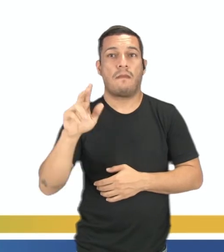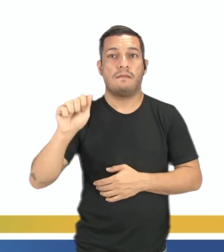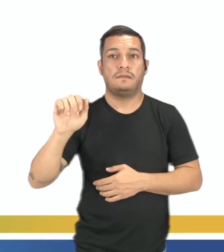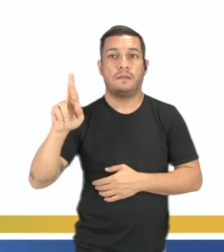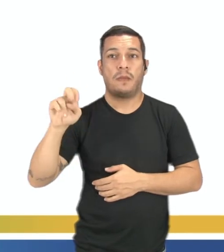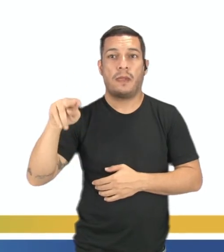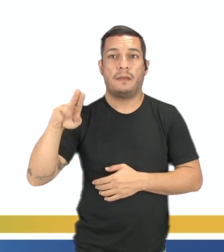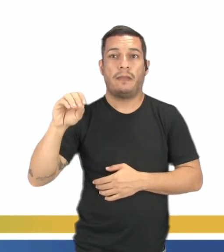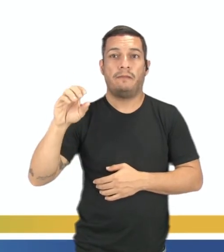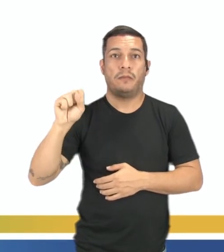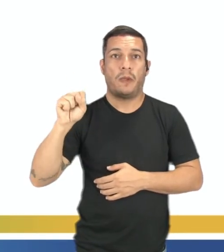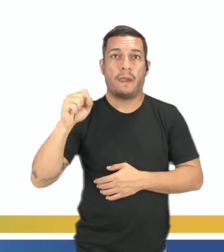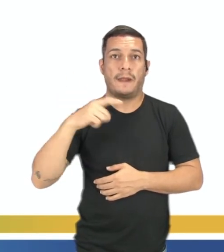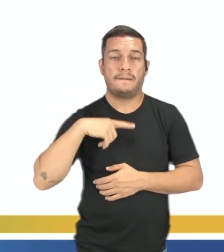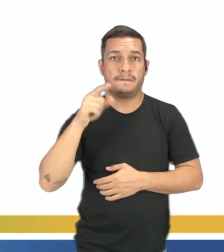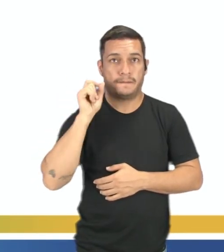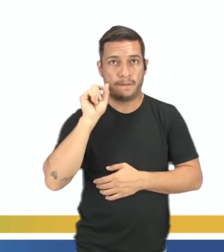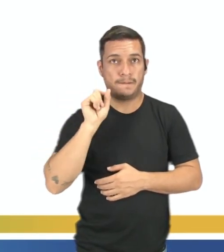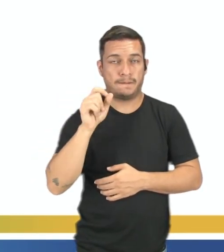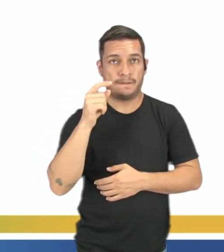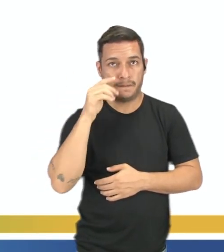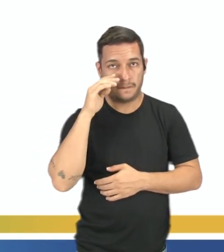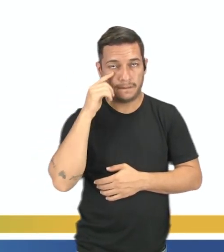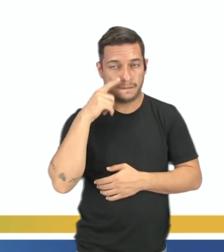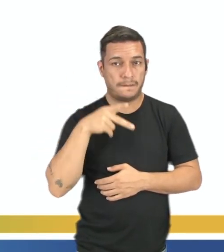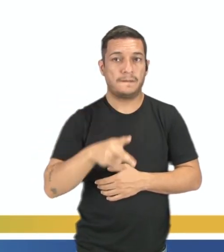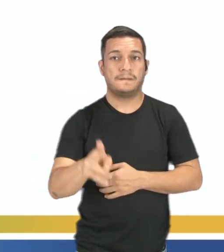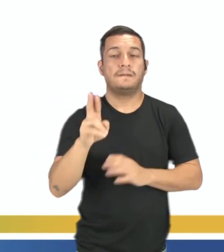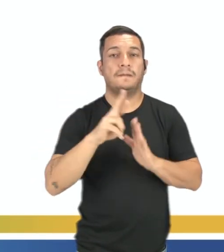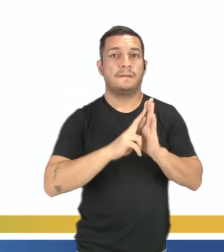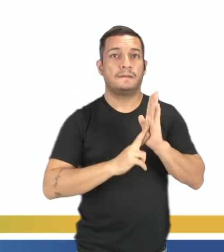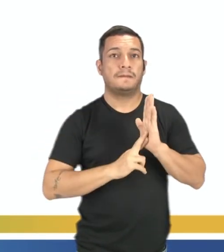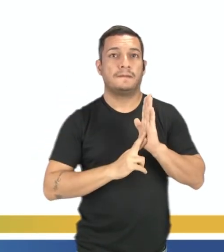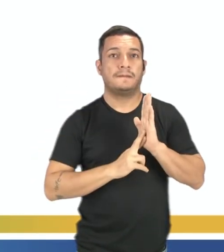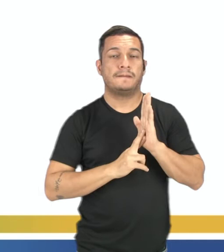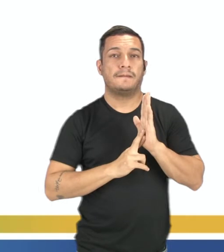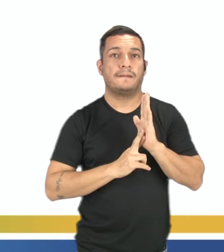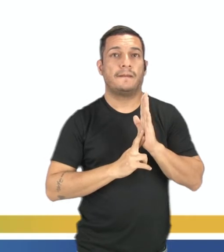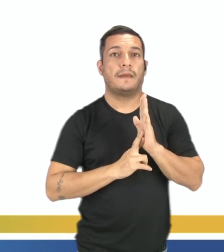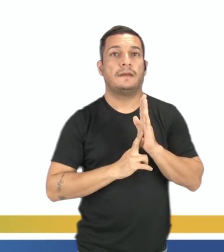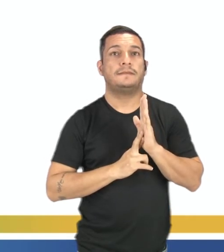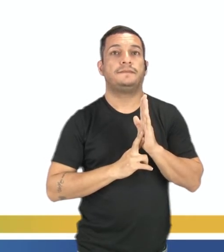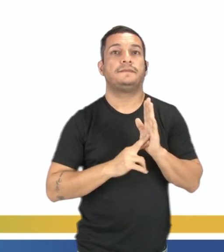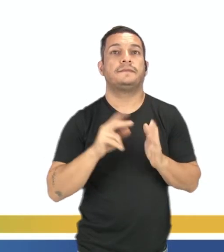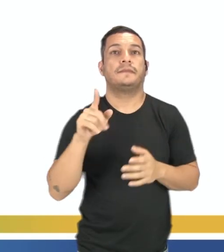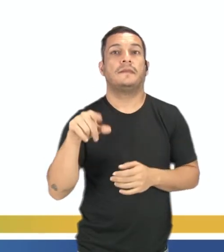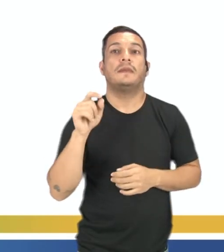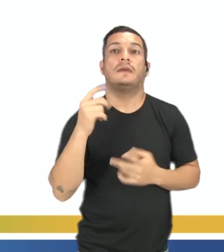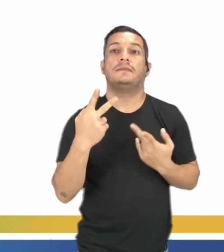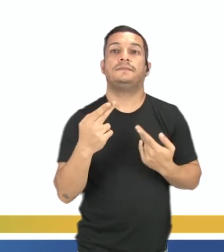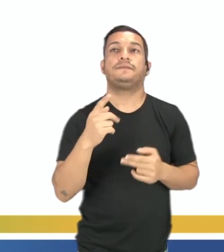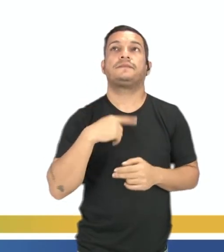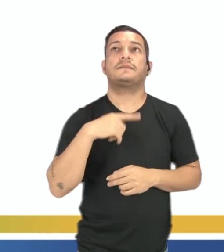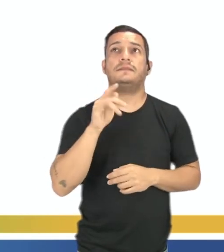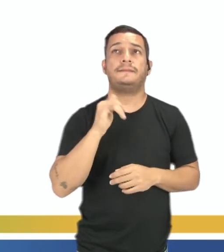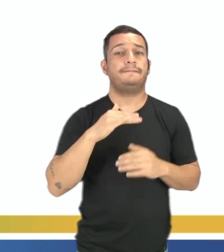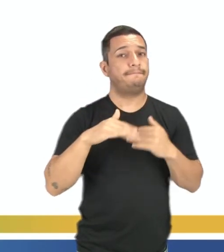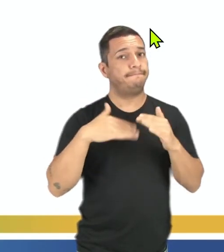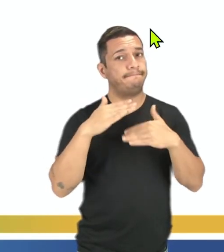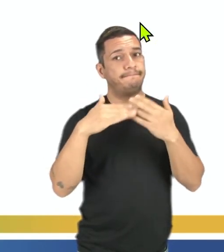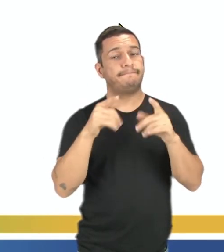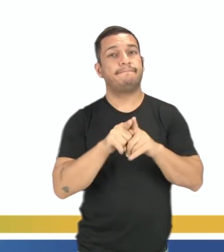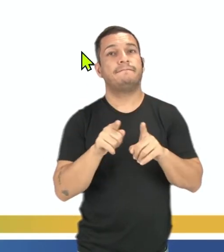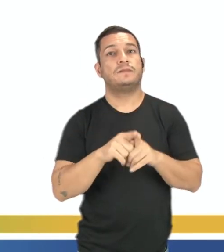carbonos dalva seguir a mesma regrinha mesma coisa aqui ó tá então assim